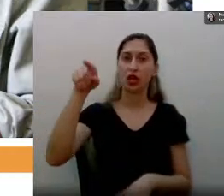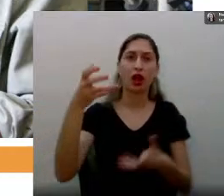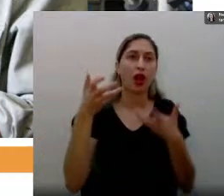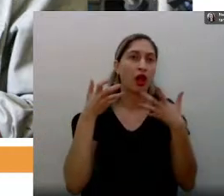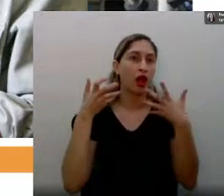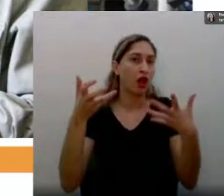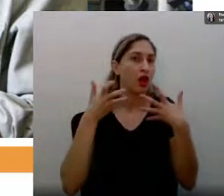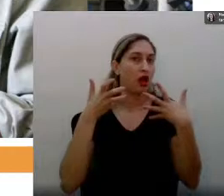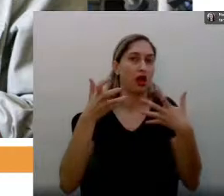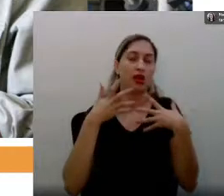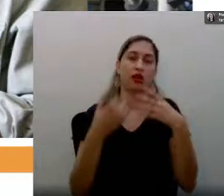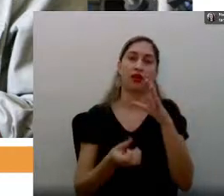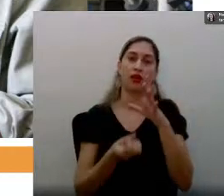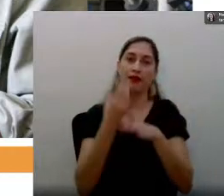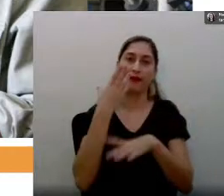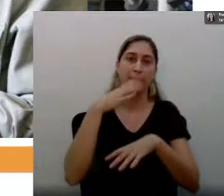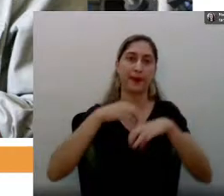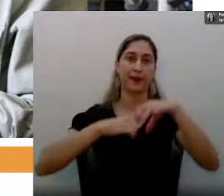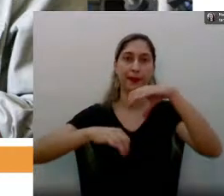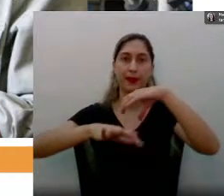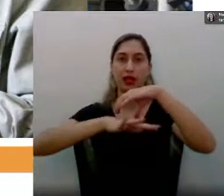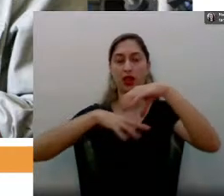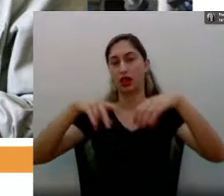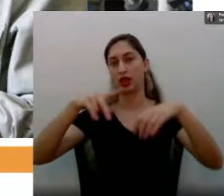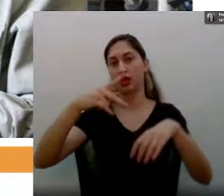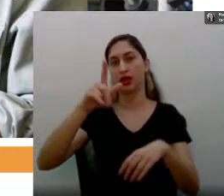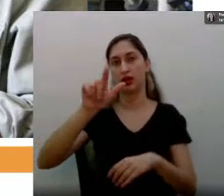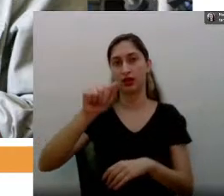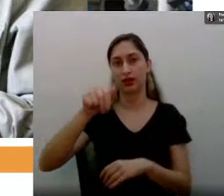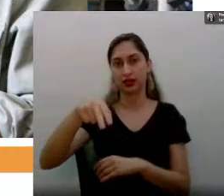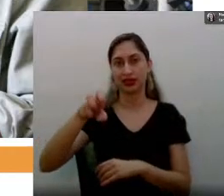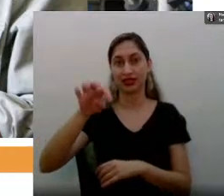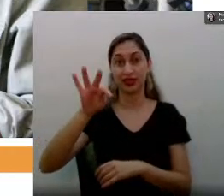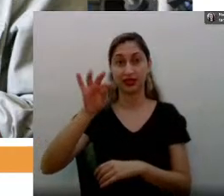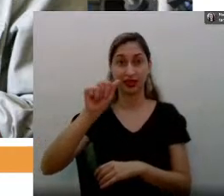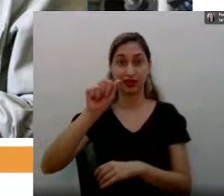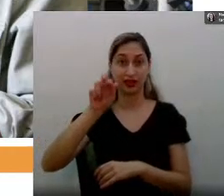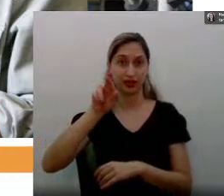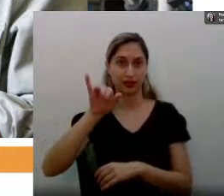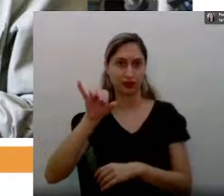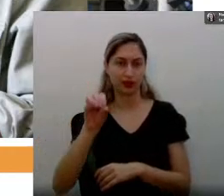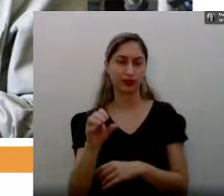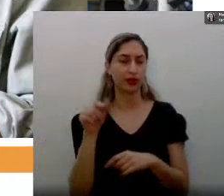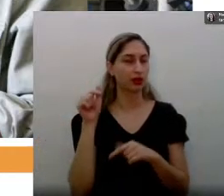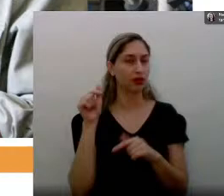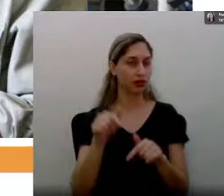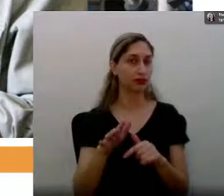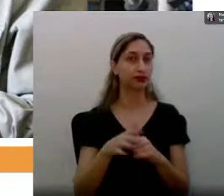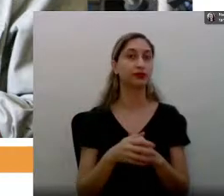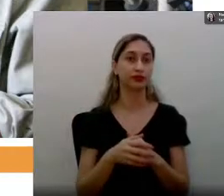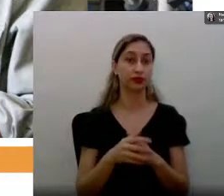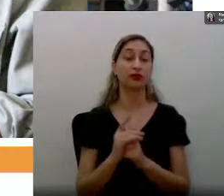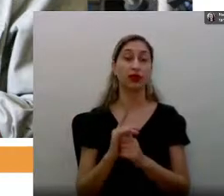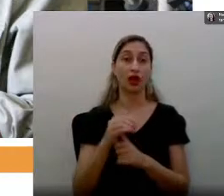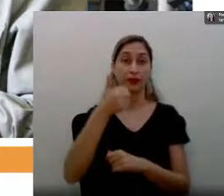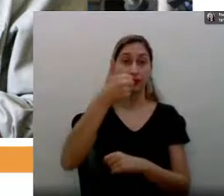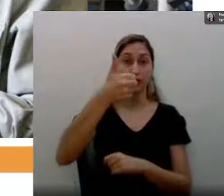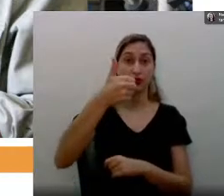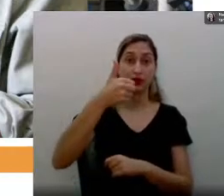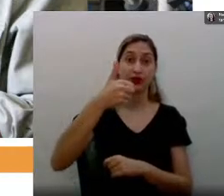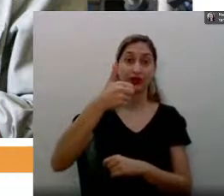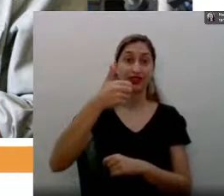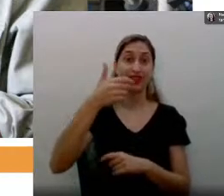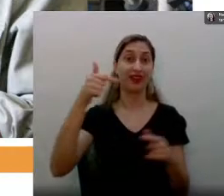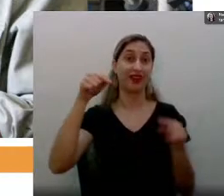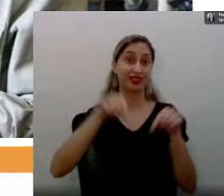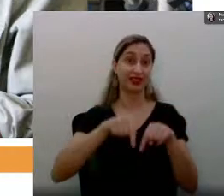é é da época nos anos 70 não foi construído né o planetário do espaço conhecimento UFMG esse ano vai